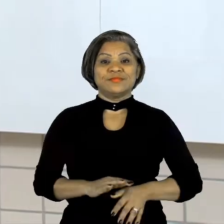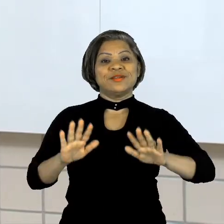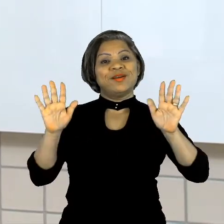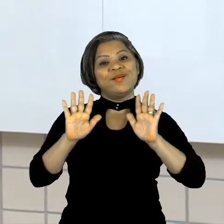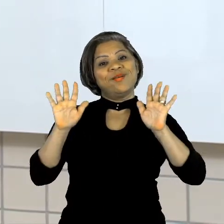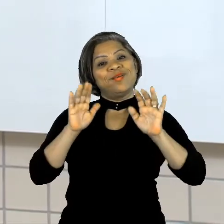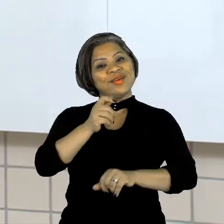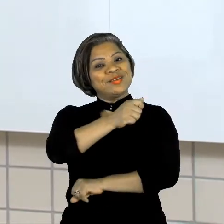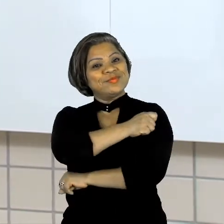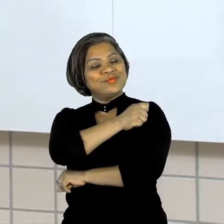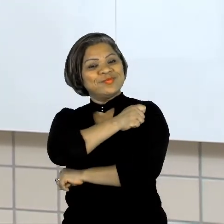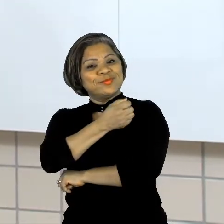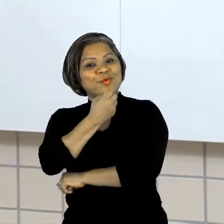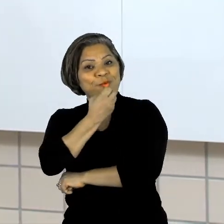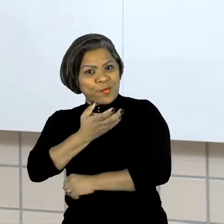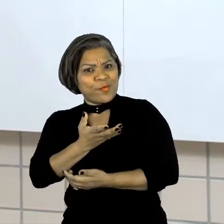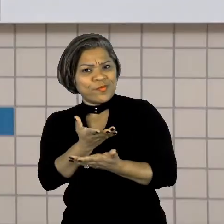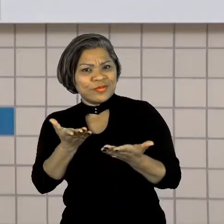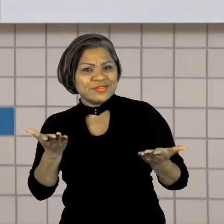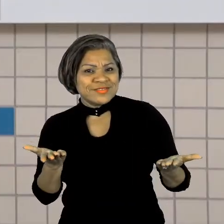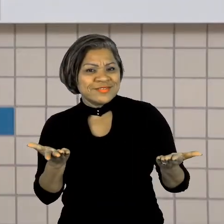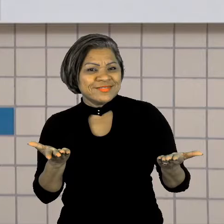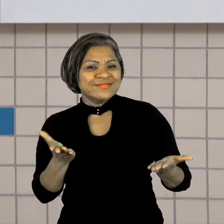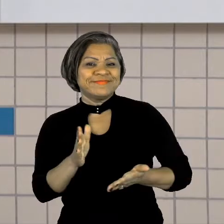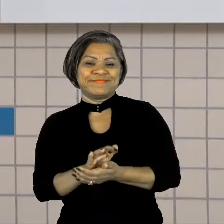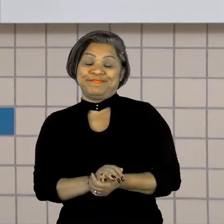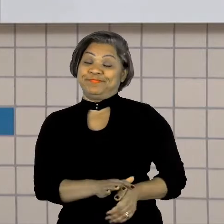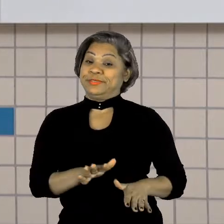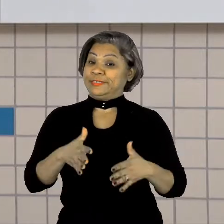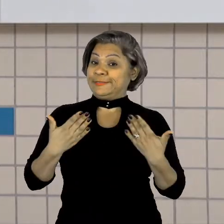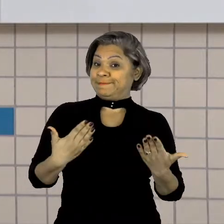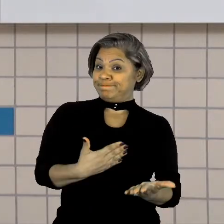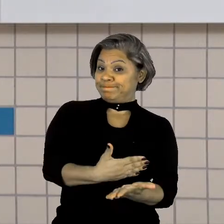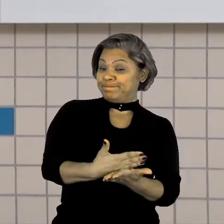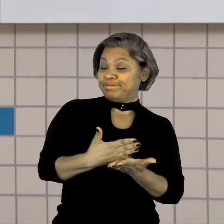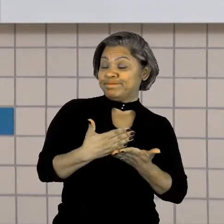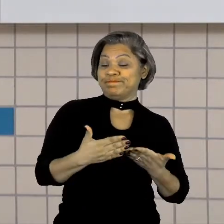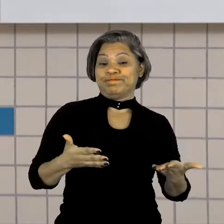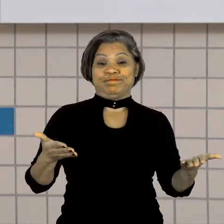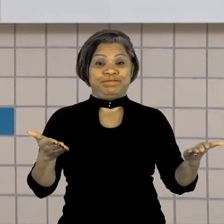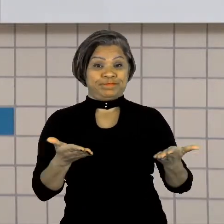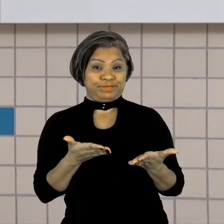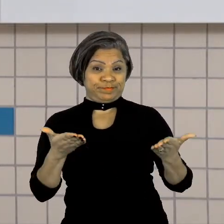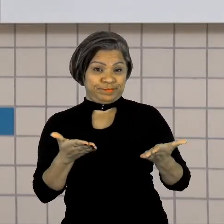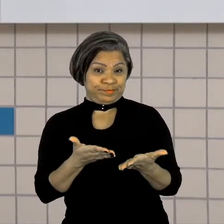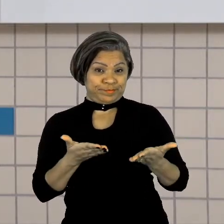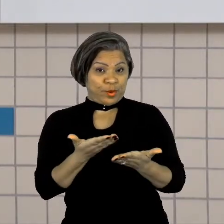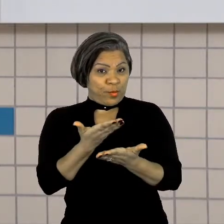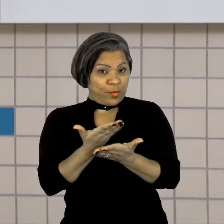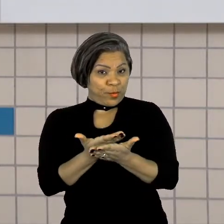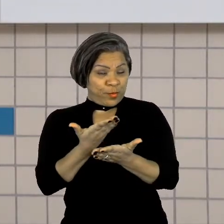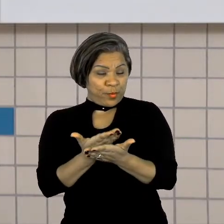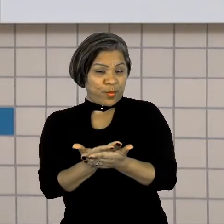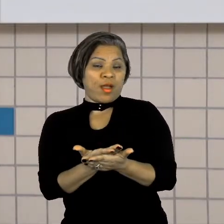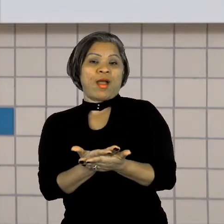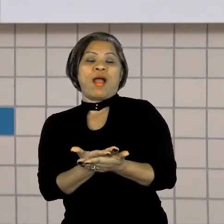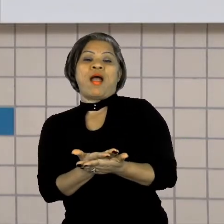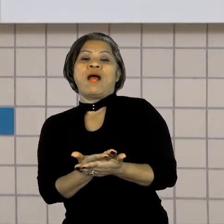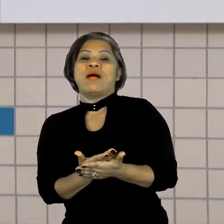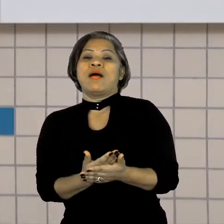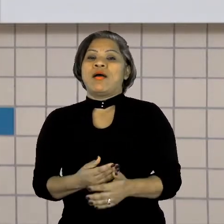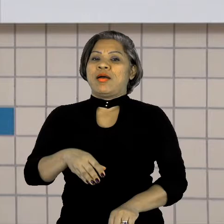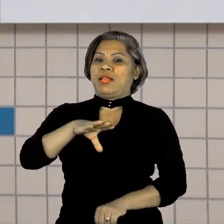Olá, alunos, tudo bem com vocês? Então, nós vamos começar agora a nossa aula do componente curricular de